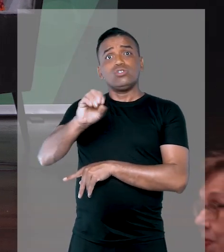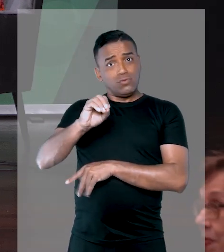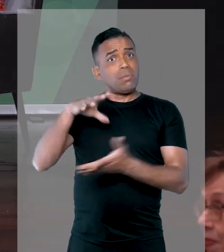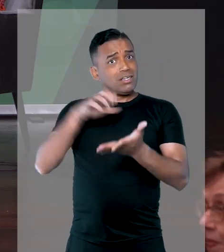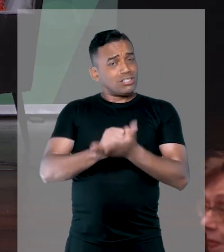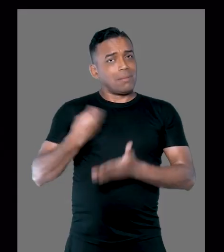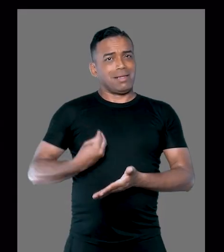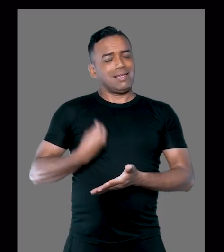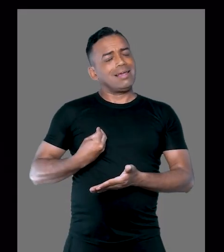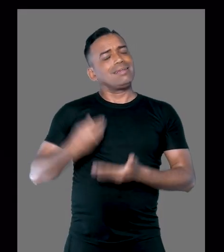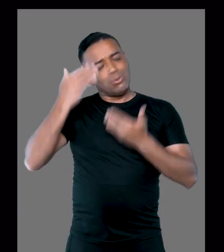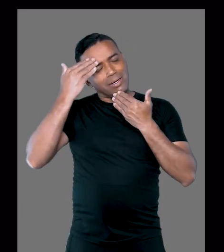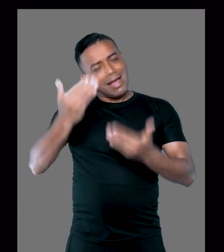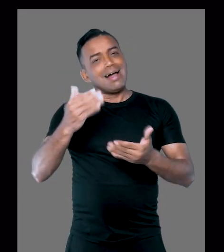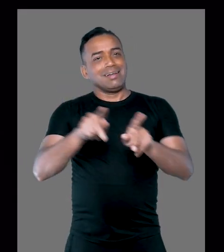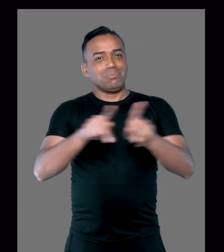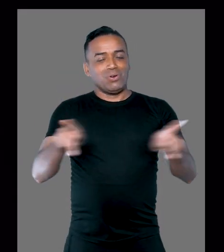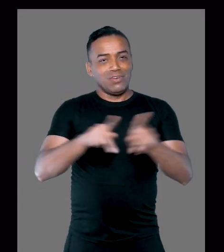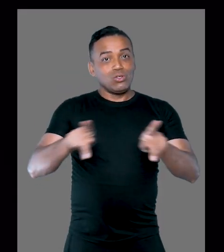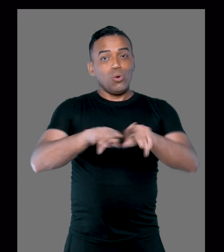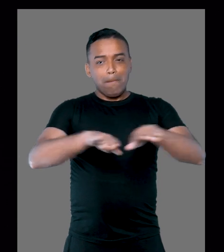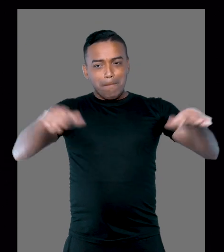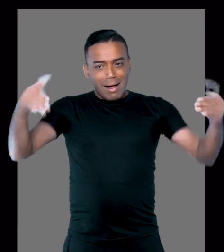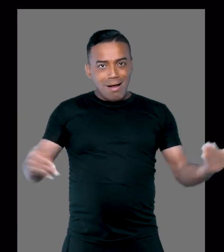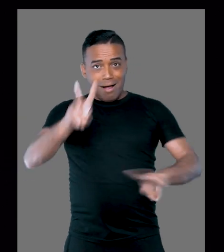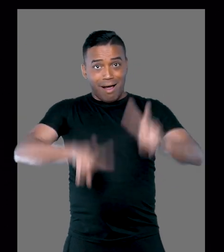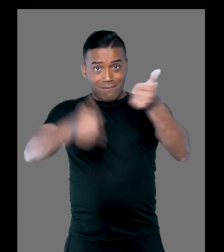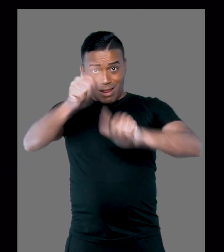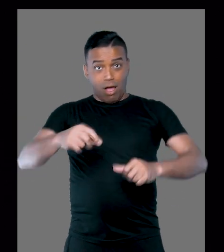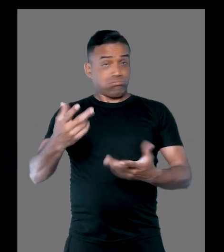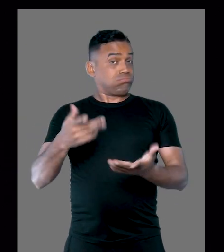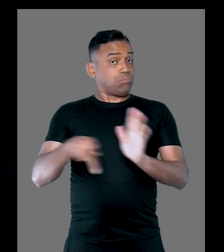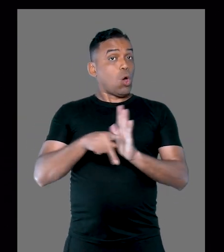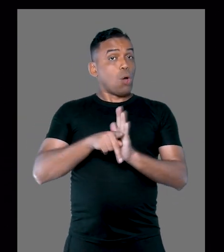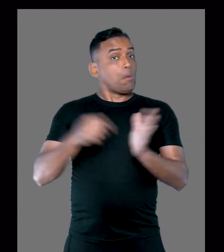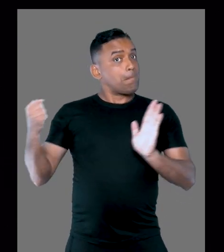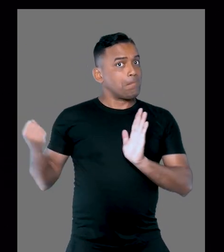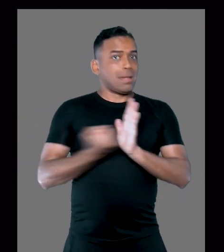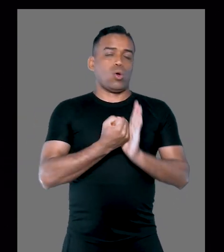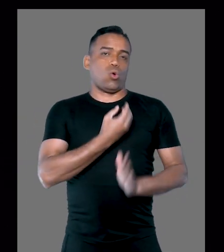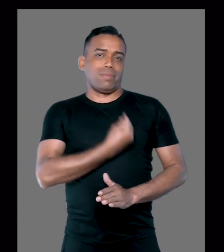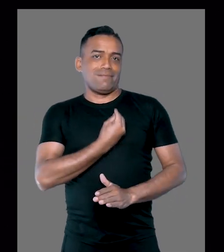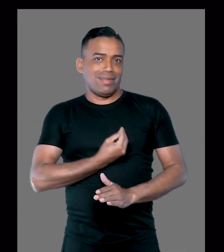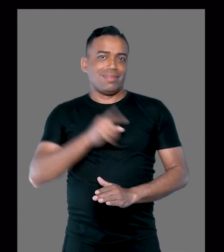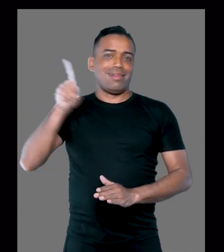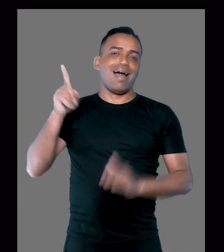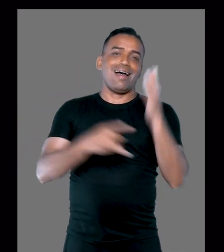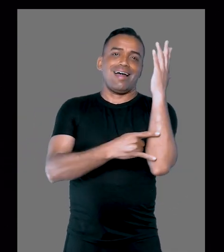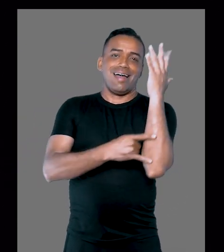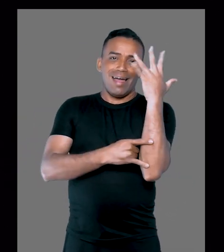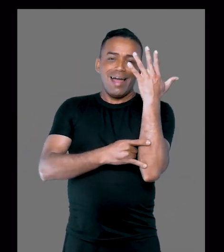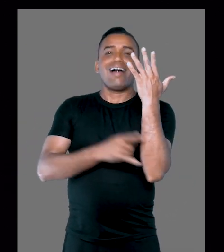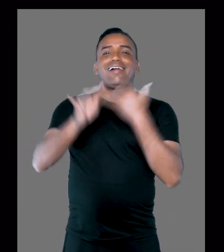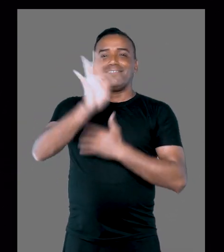Professor Nísio Teixeira, obrigada. Ele foi da banca e foi um professor que marcou muito meu percurso. Mas durante o